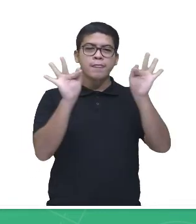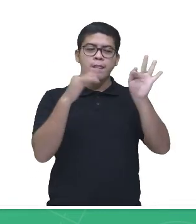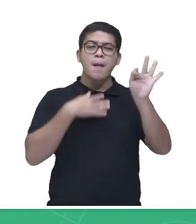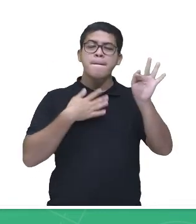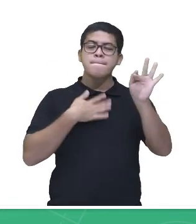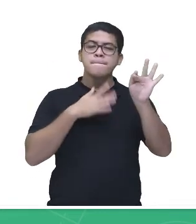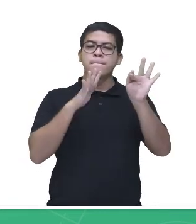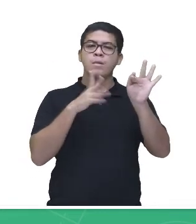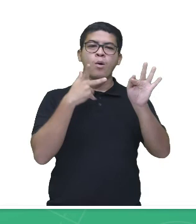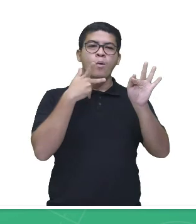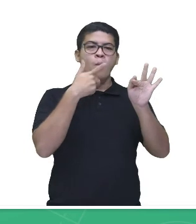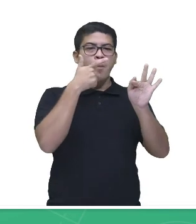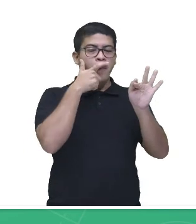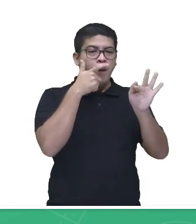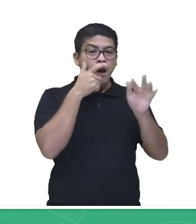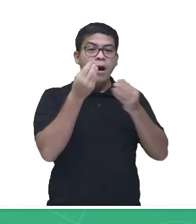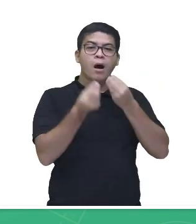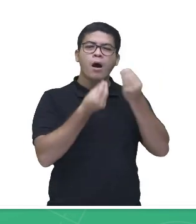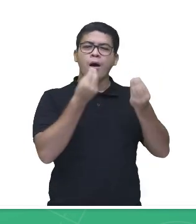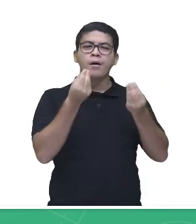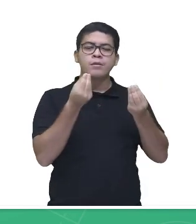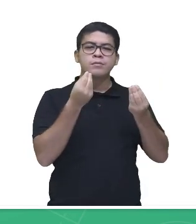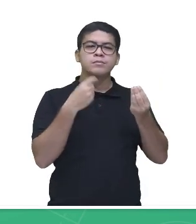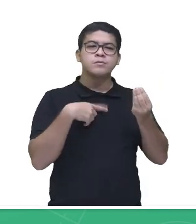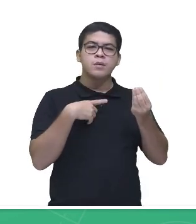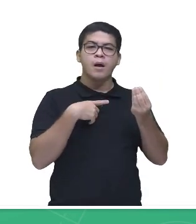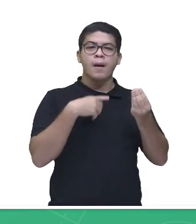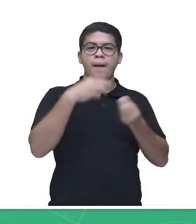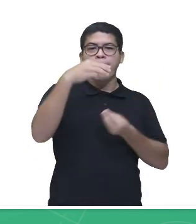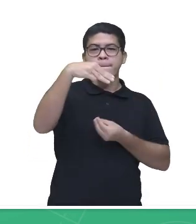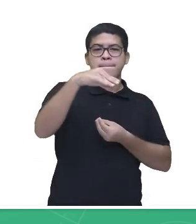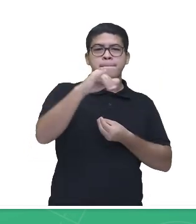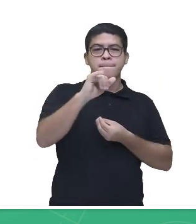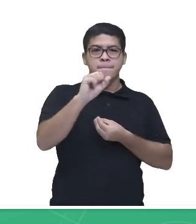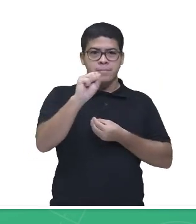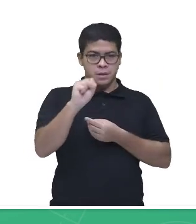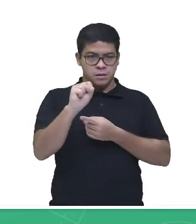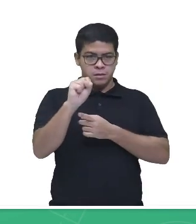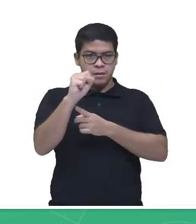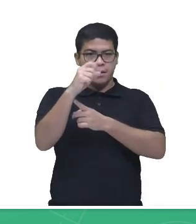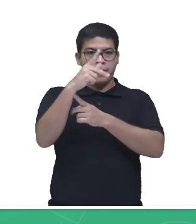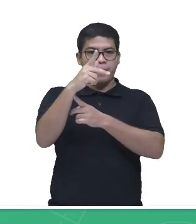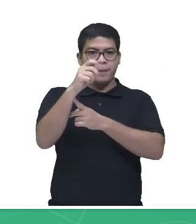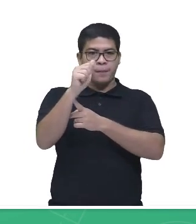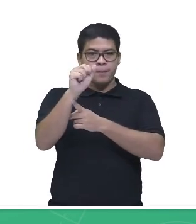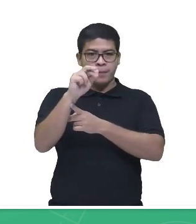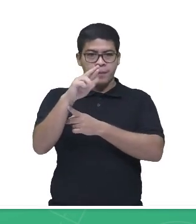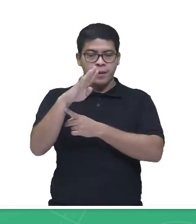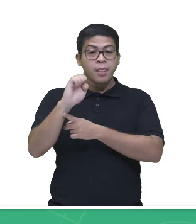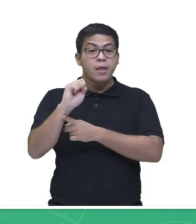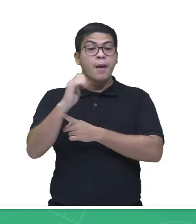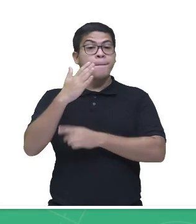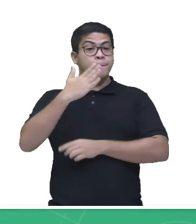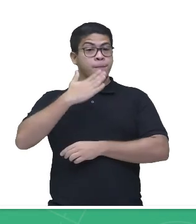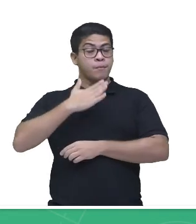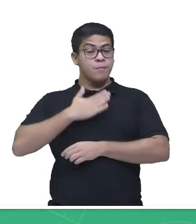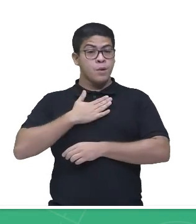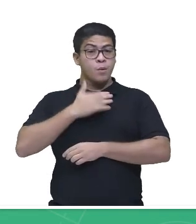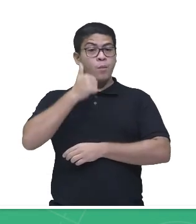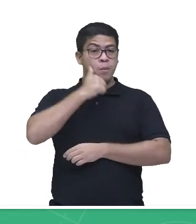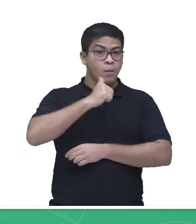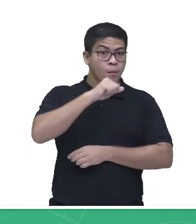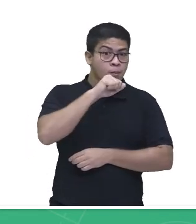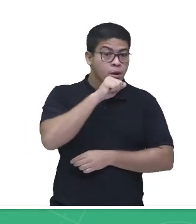pais. Mis padres. Eu estou falando do meu pai e da minha mãe, claro, né? Então, se eu estou falando dos dois, eu